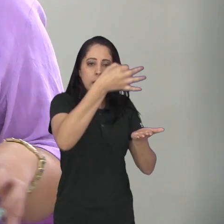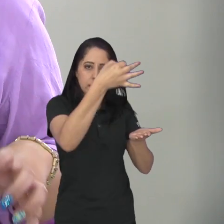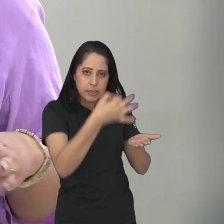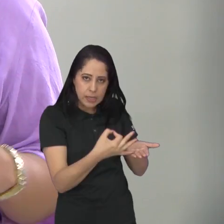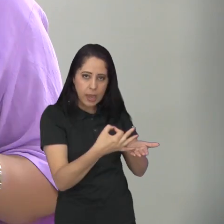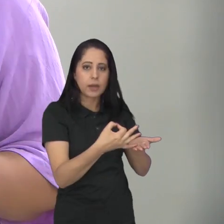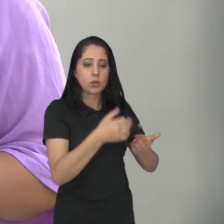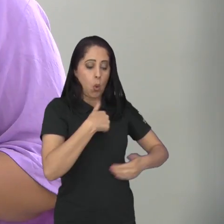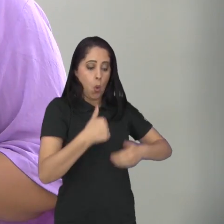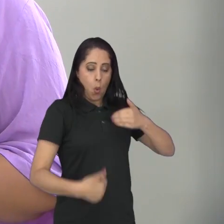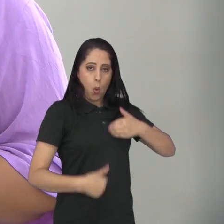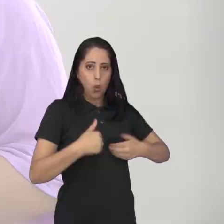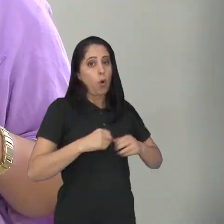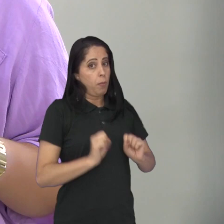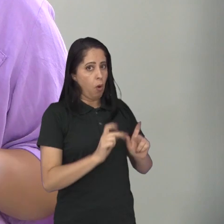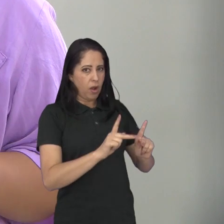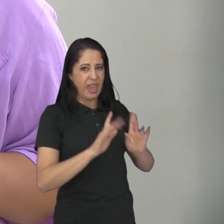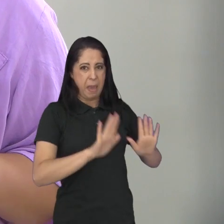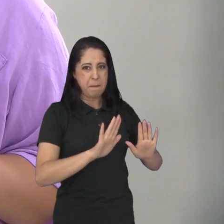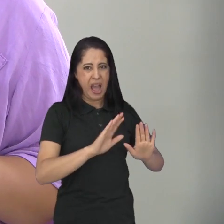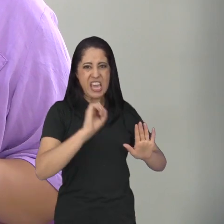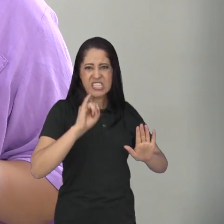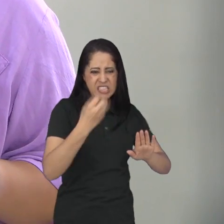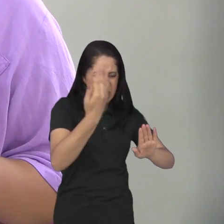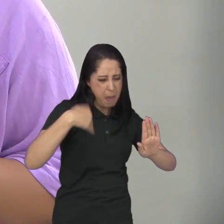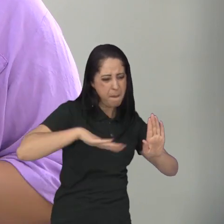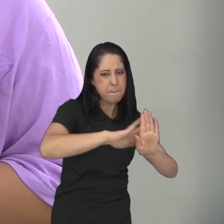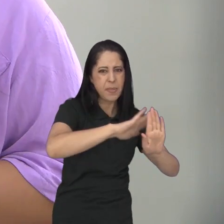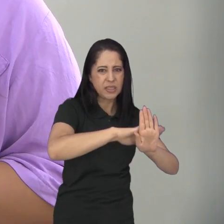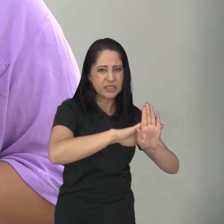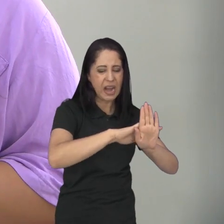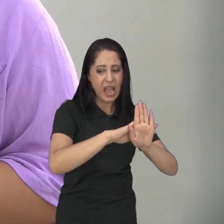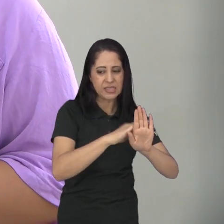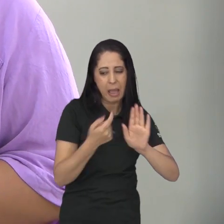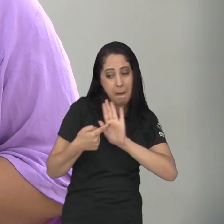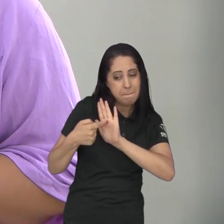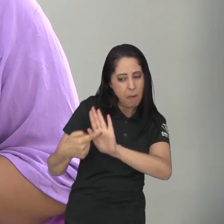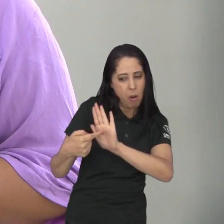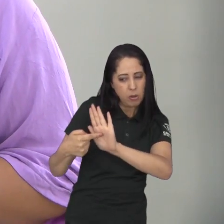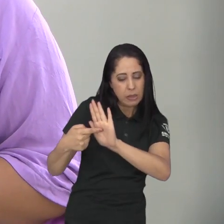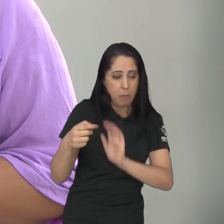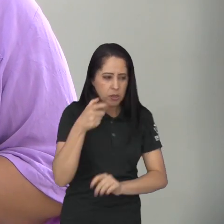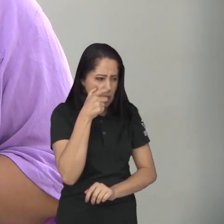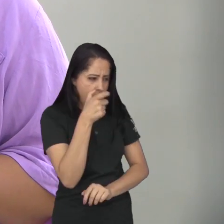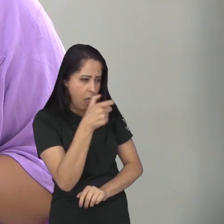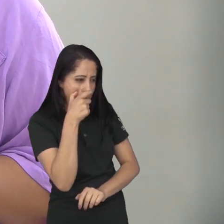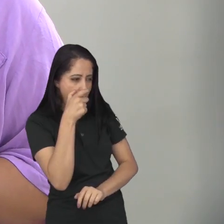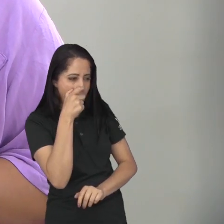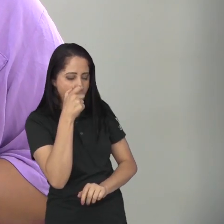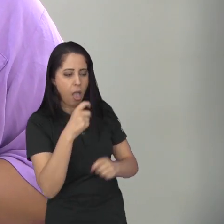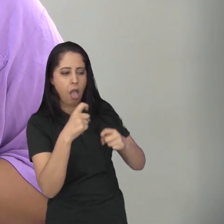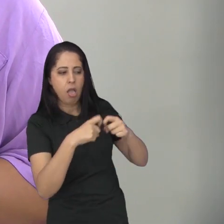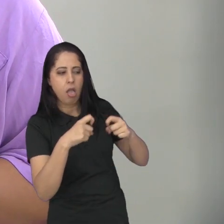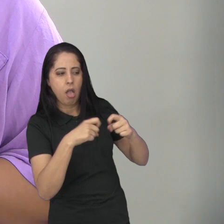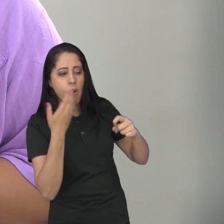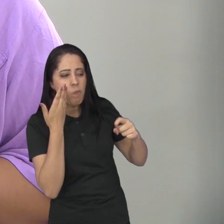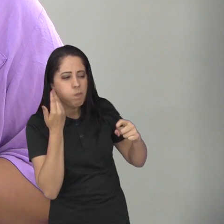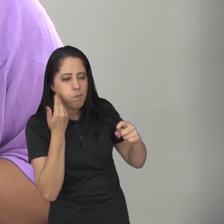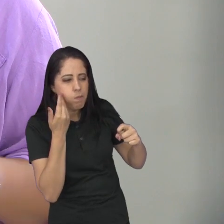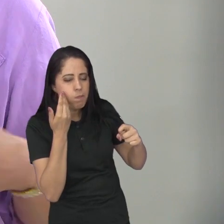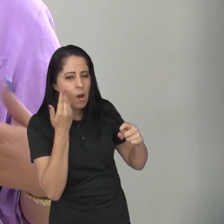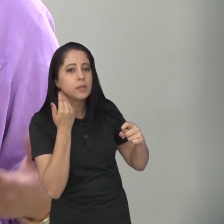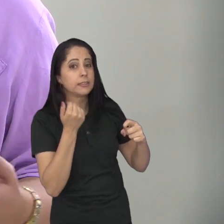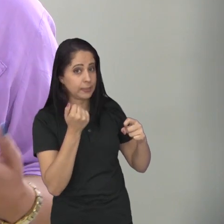essas coisas, se não tiver isso. Então, tudo que seja apresentar para essa criança, ou então, de alguma forma, essa